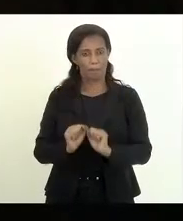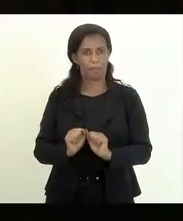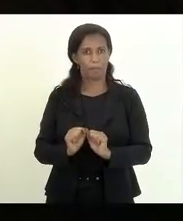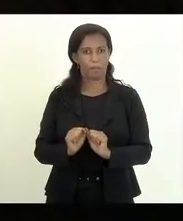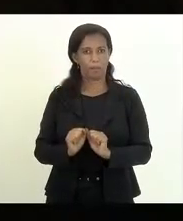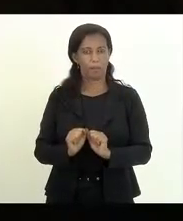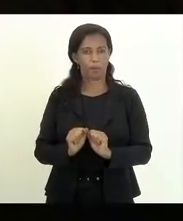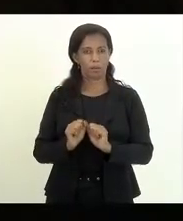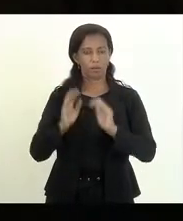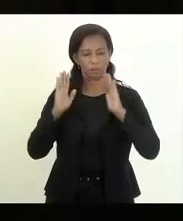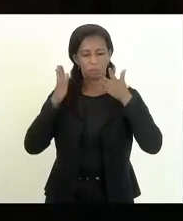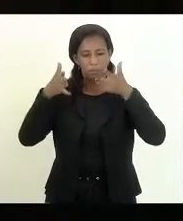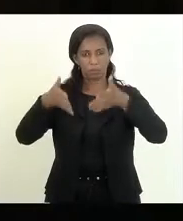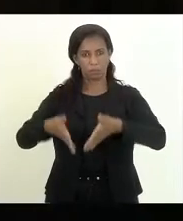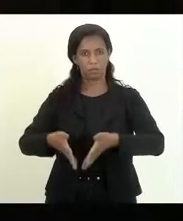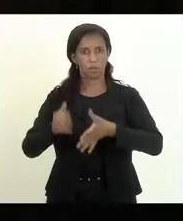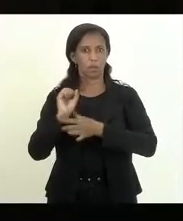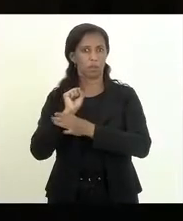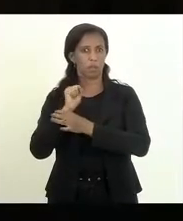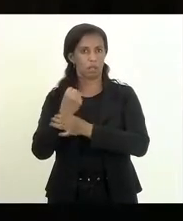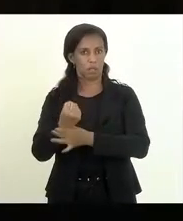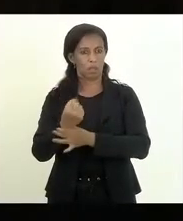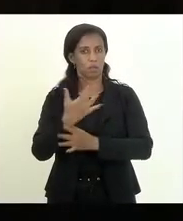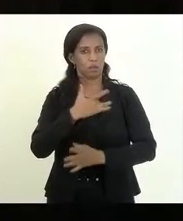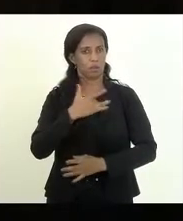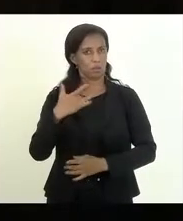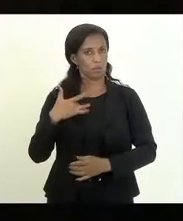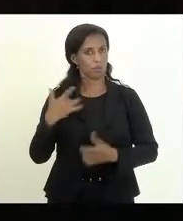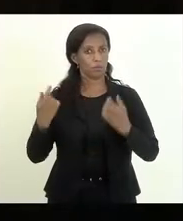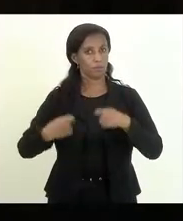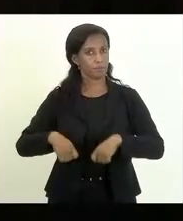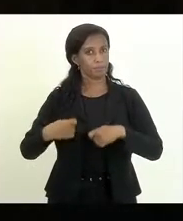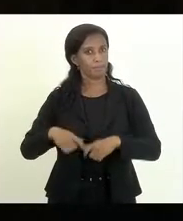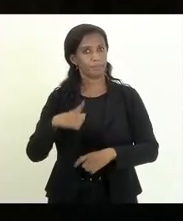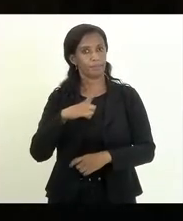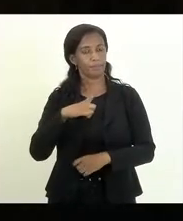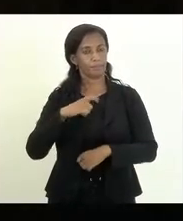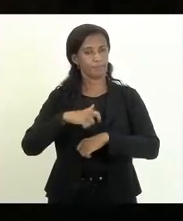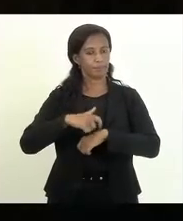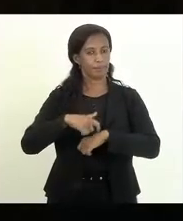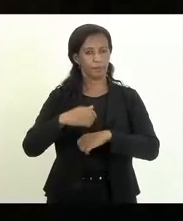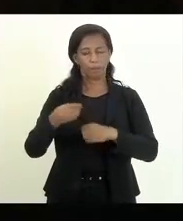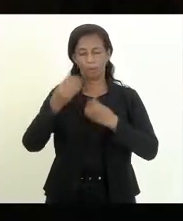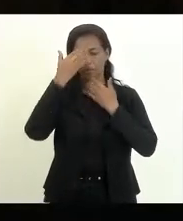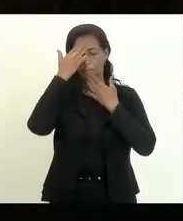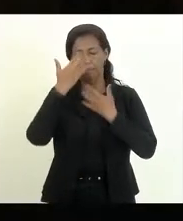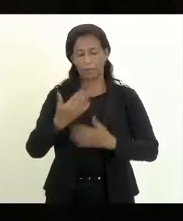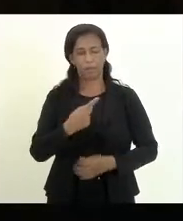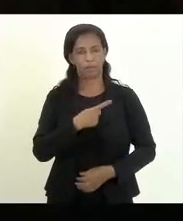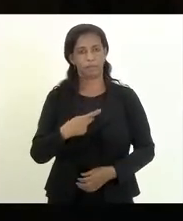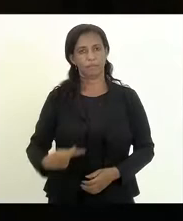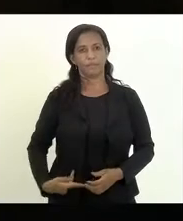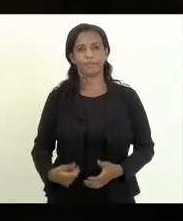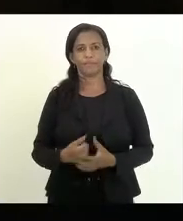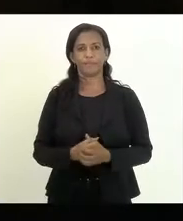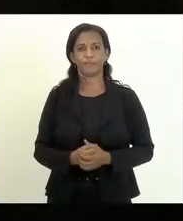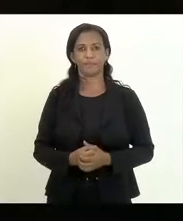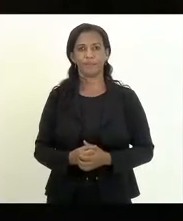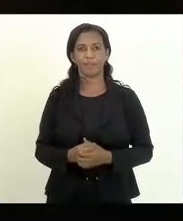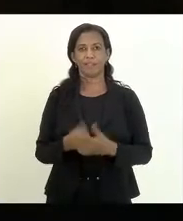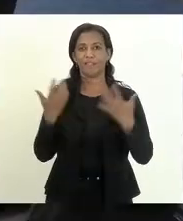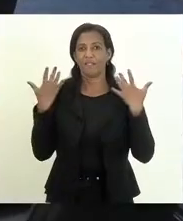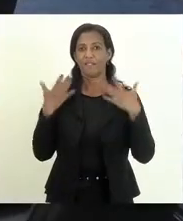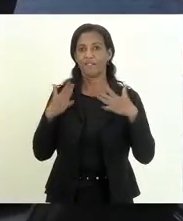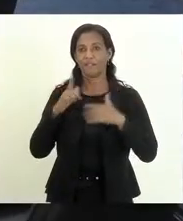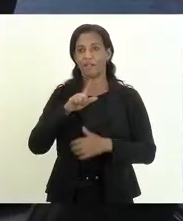seja calcada nas seguranças sanitárias que a gente precisa nesse momento. Muito obrigada, senhor presidente. Viva Luiz